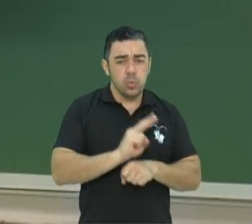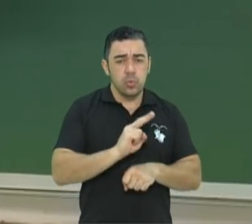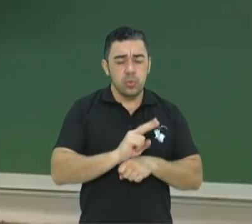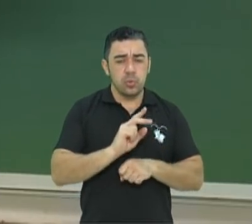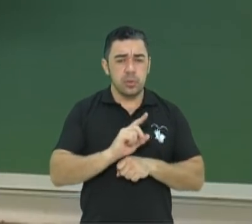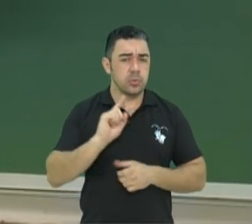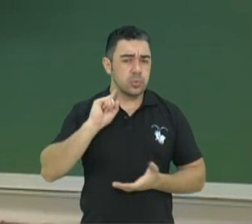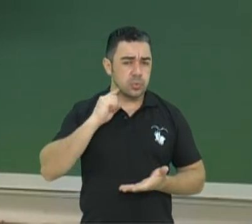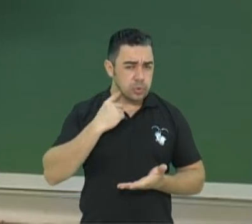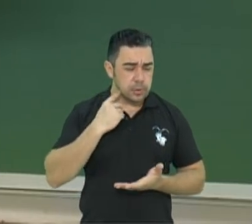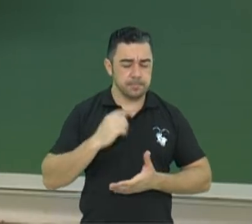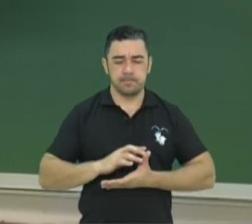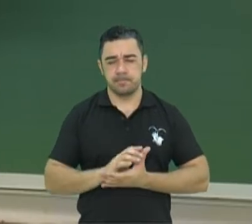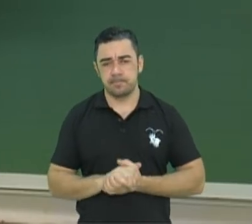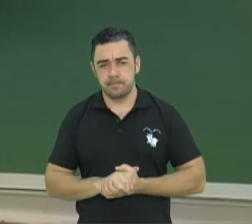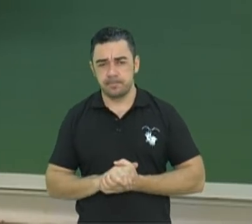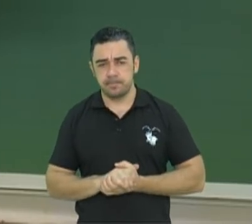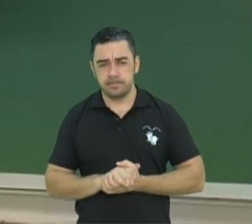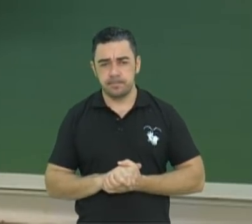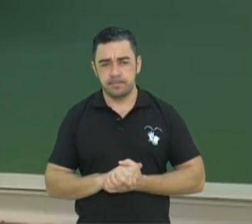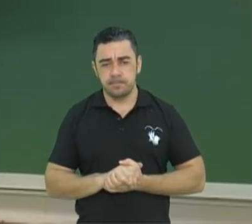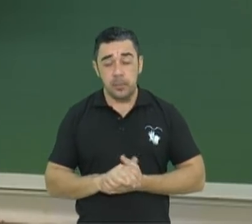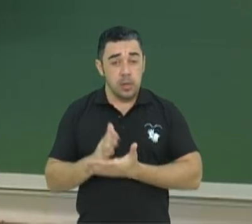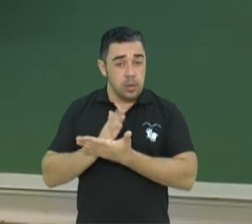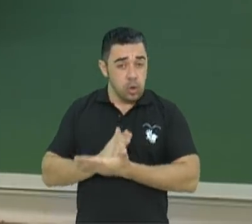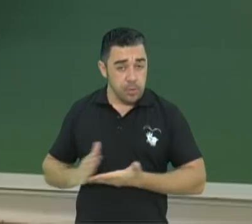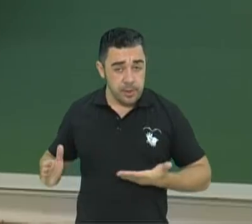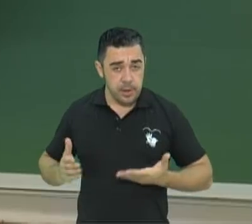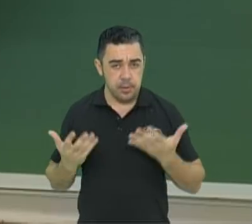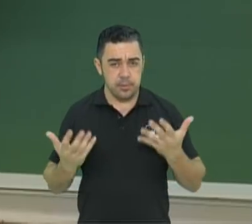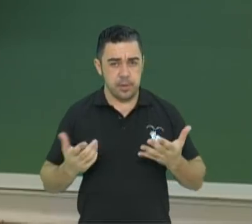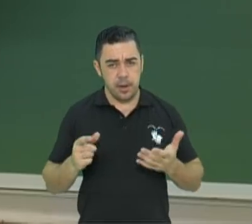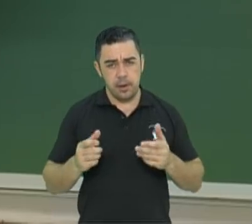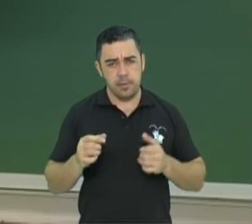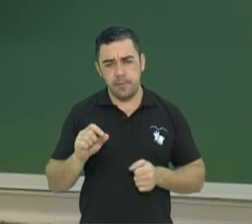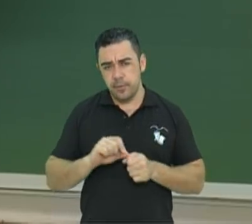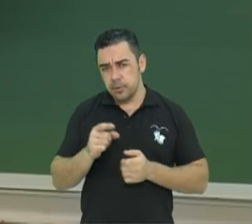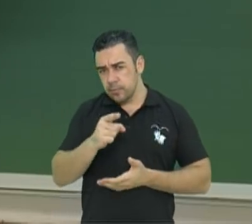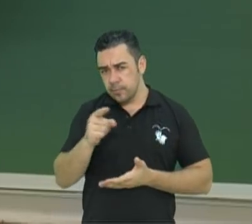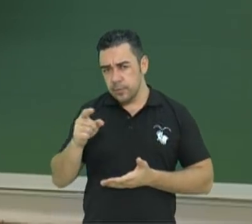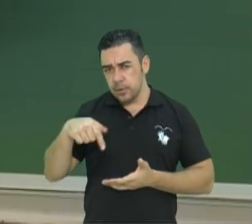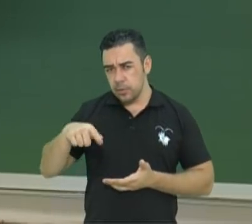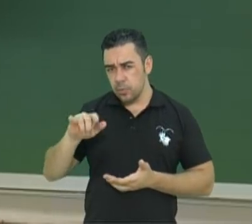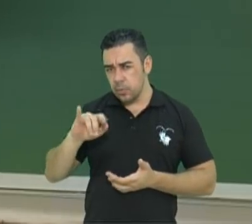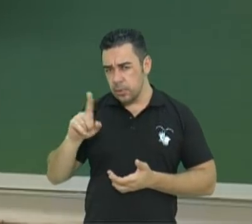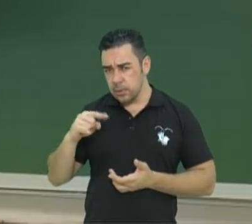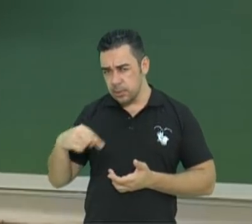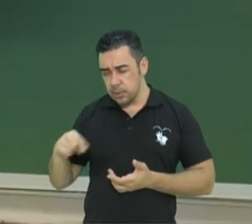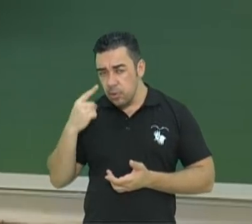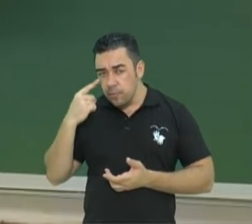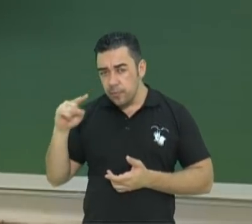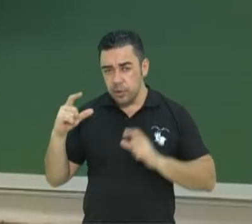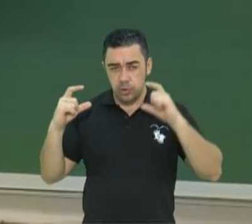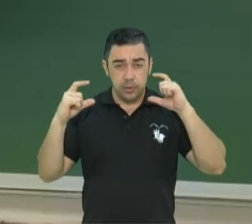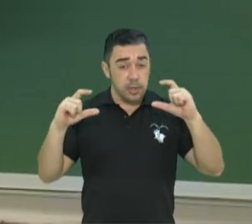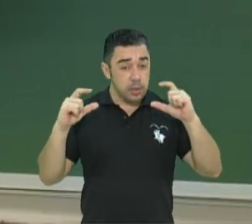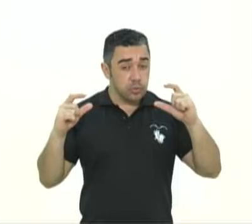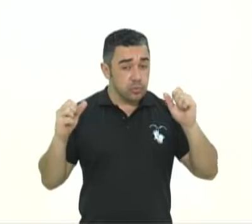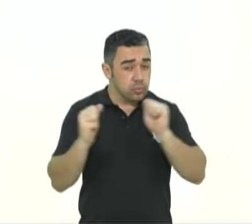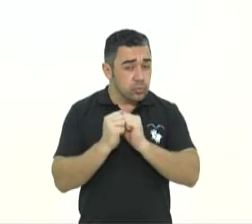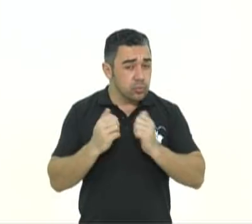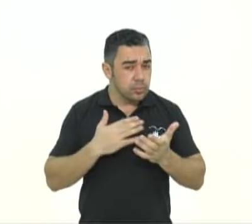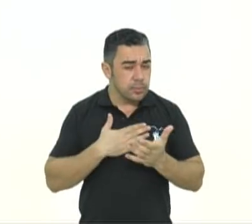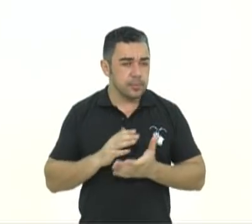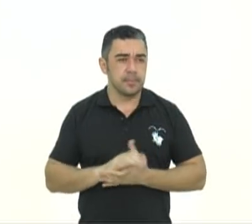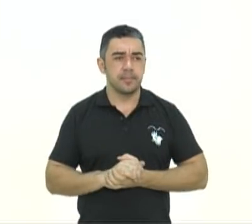Certo? Então, para começarmos aqui, então eu gostaria de fazer um quiz aqui com você. Vamos observar o trecho aqui comigo.